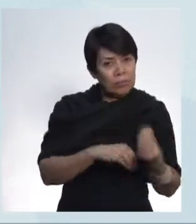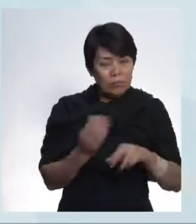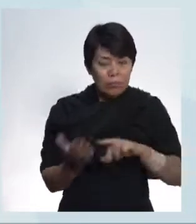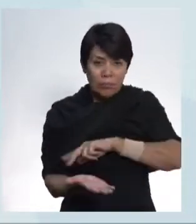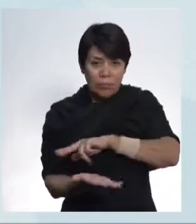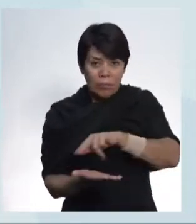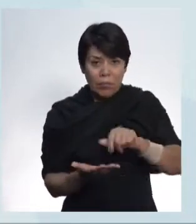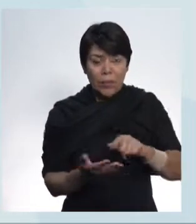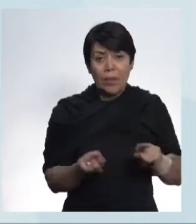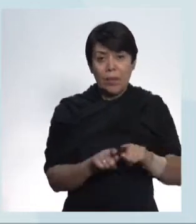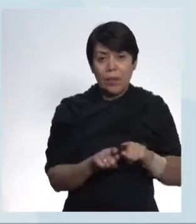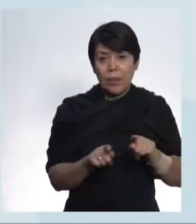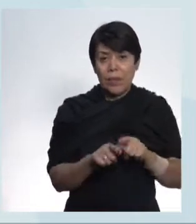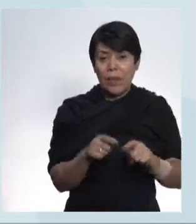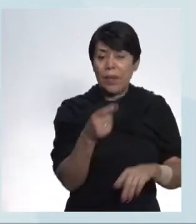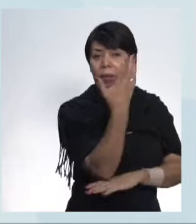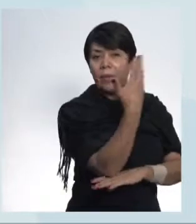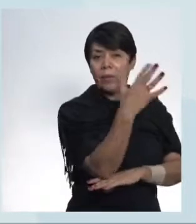a floresta